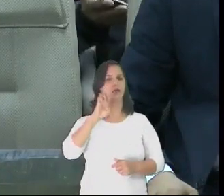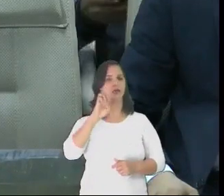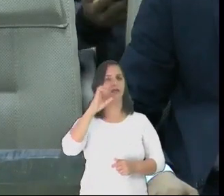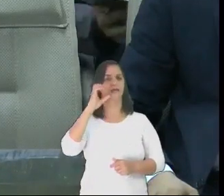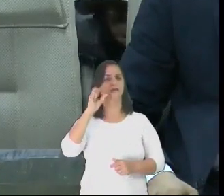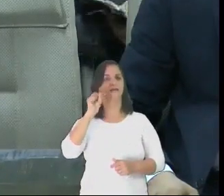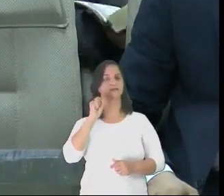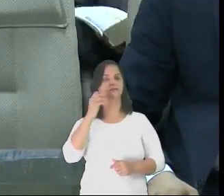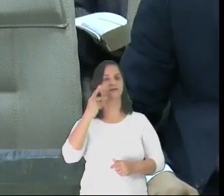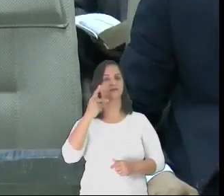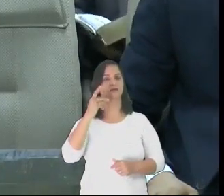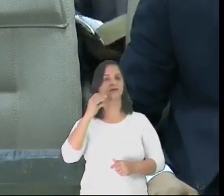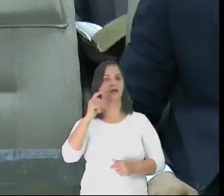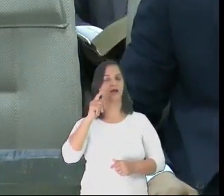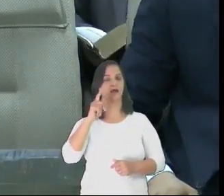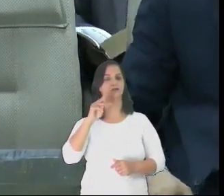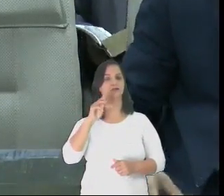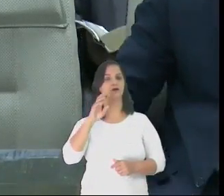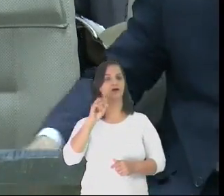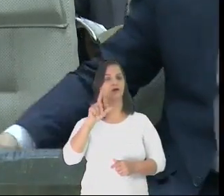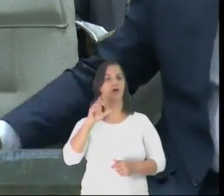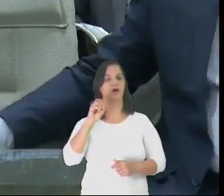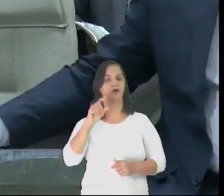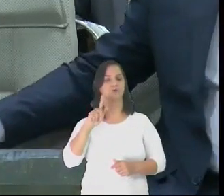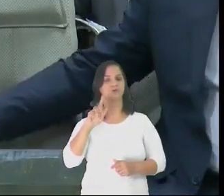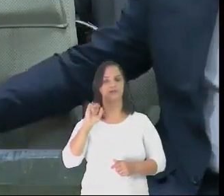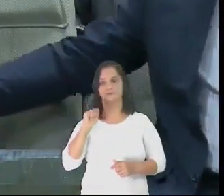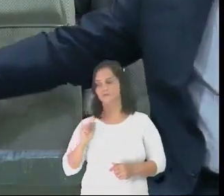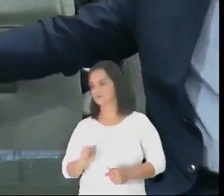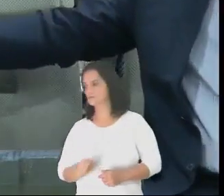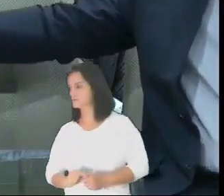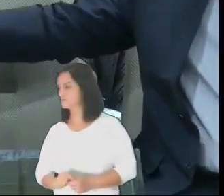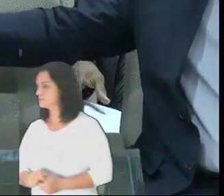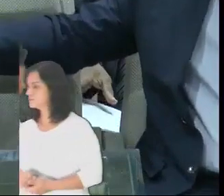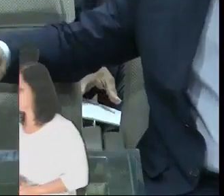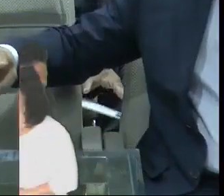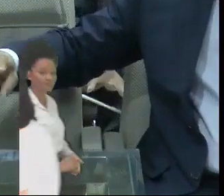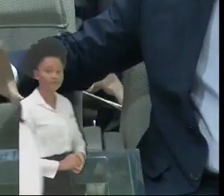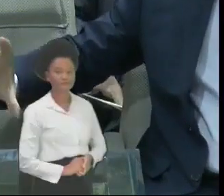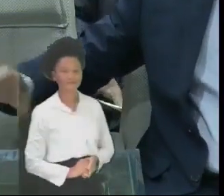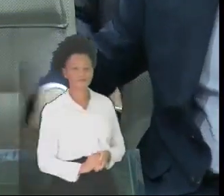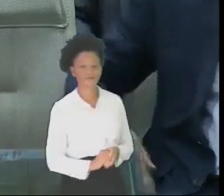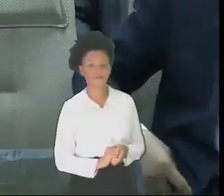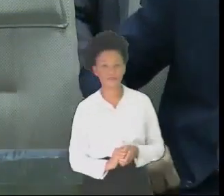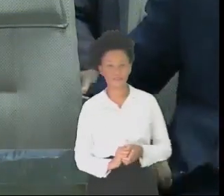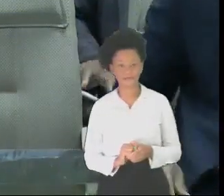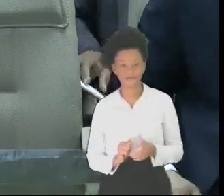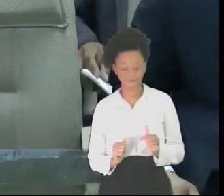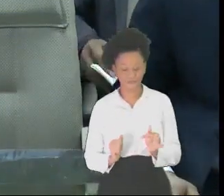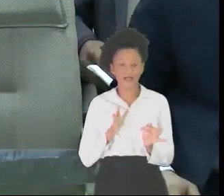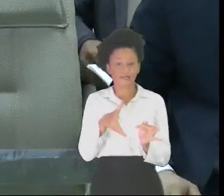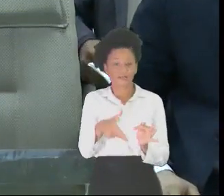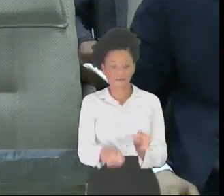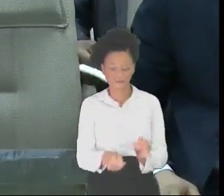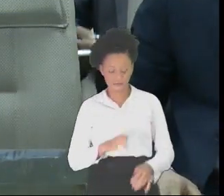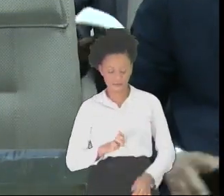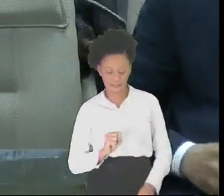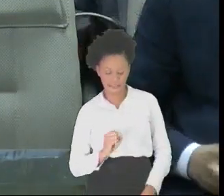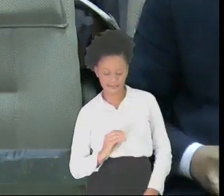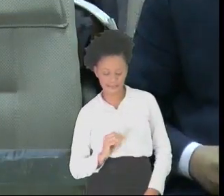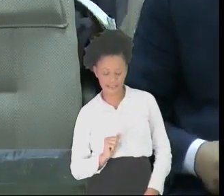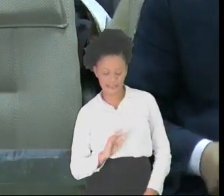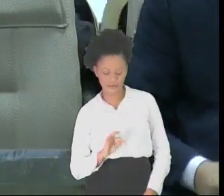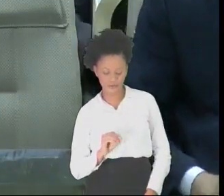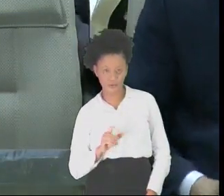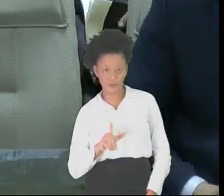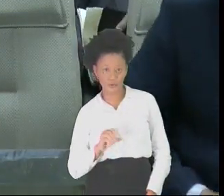Escatológico vem de escatologia. E escatos, no grego, quer dizer últimas